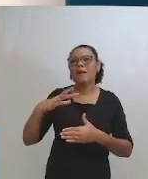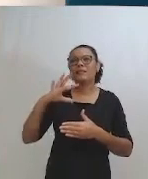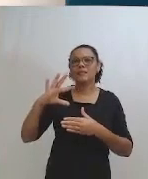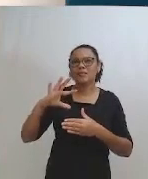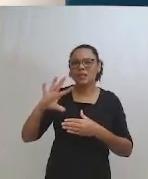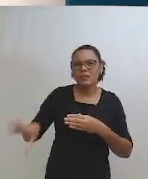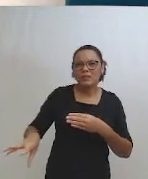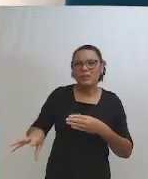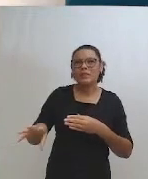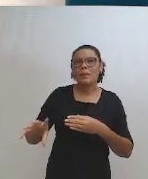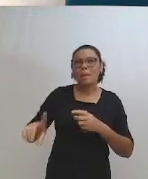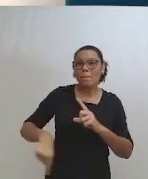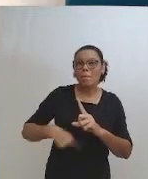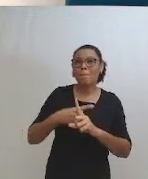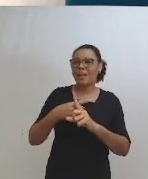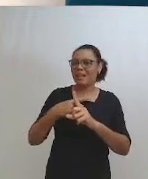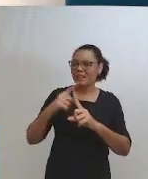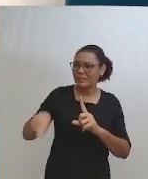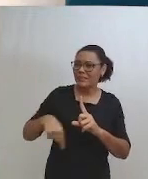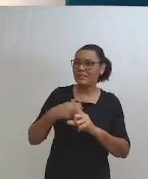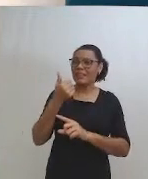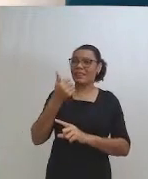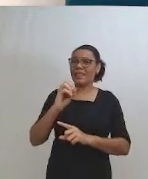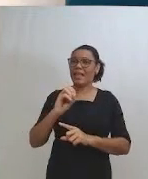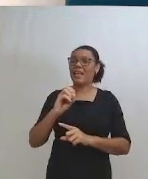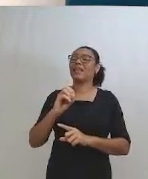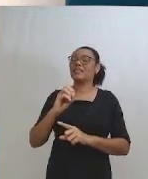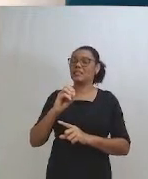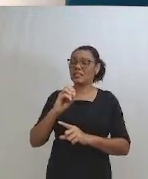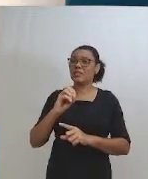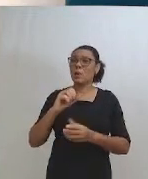multa de 10 salários mínimos para 20 salários mínimos, totalizando